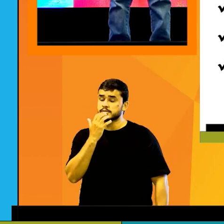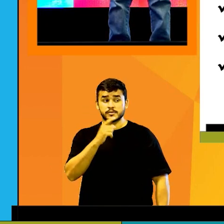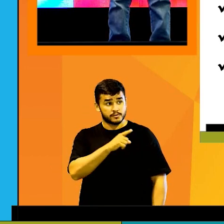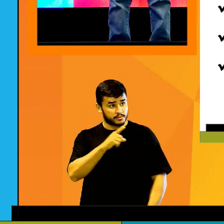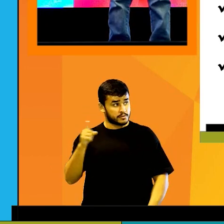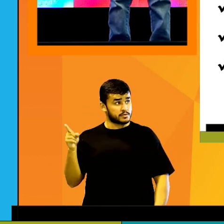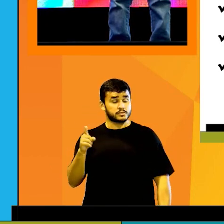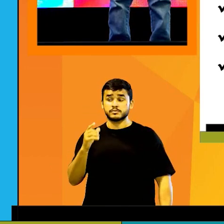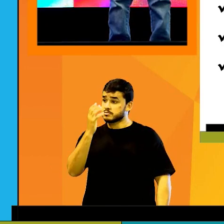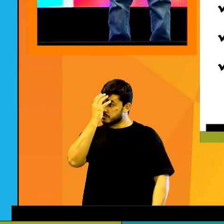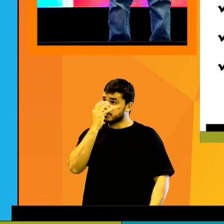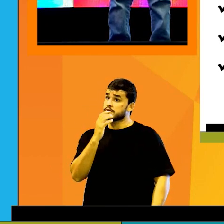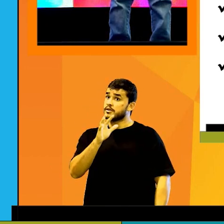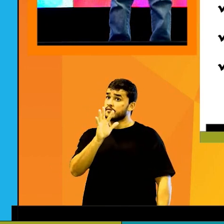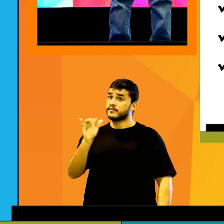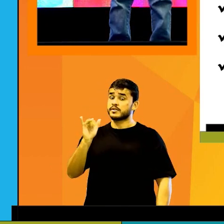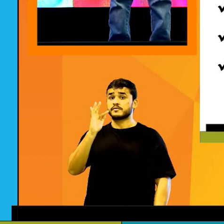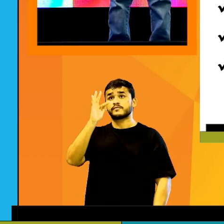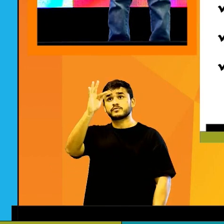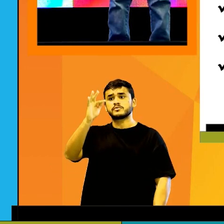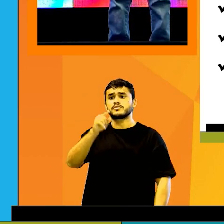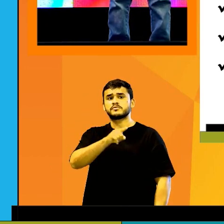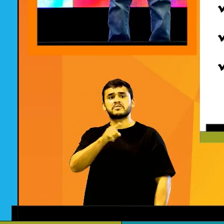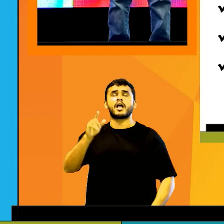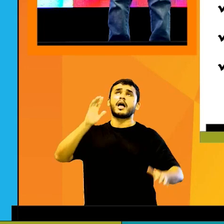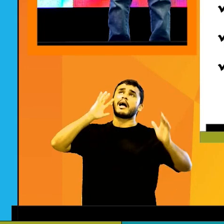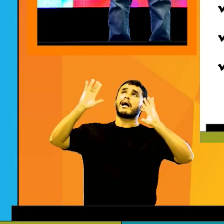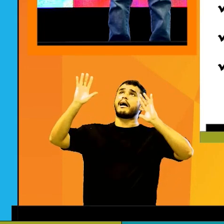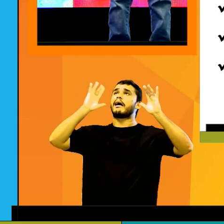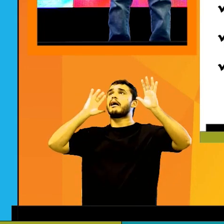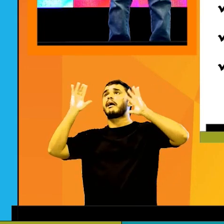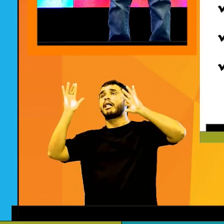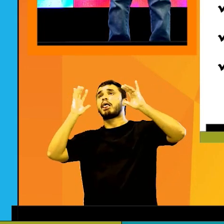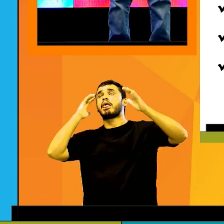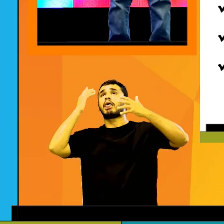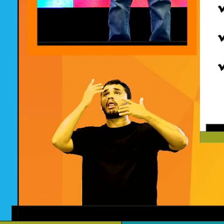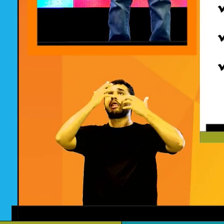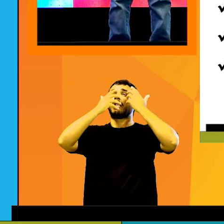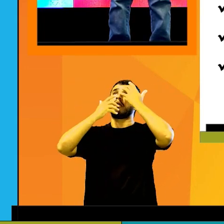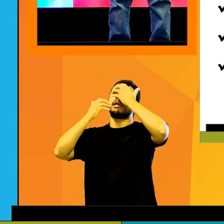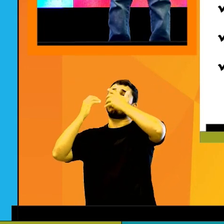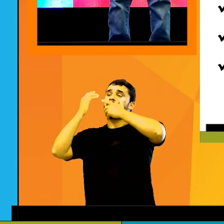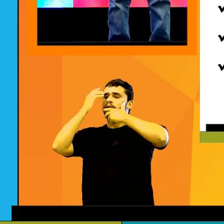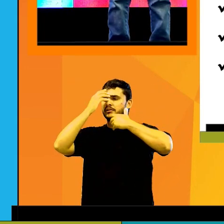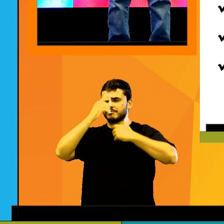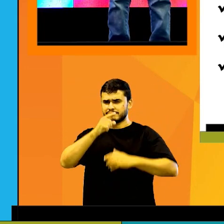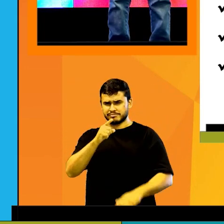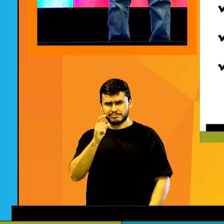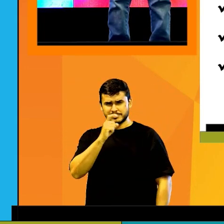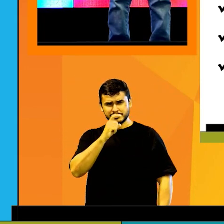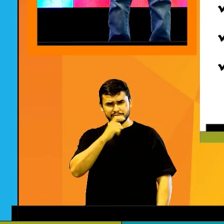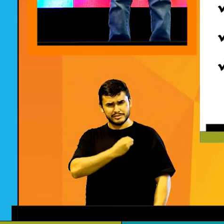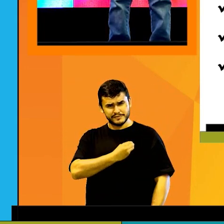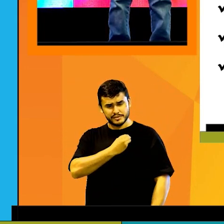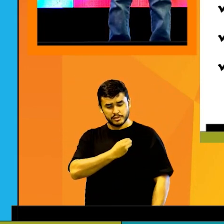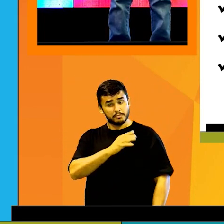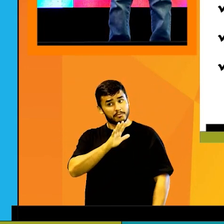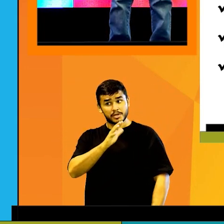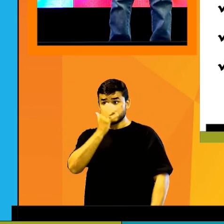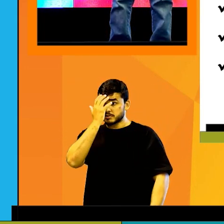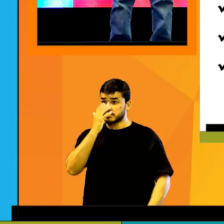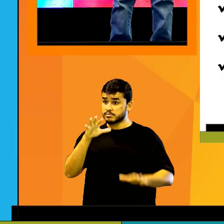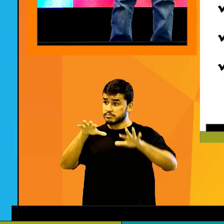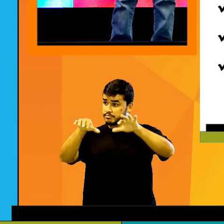a conta, não tenha dúvida disso. Pode sonhar, pode imaginar, pode viajar, mas você vai pagar um preço por isso. A conta